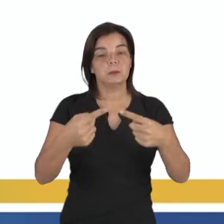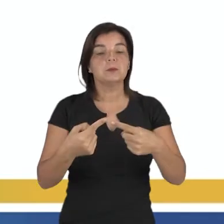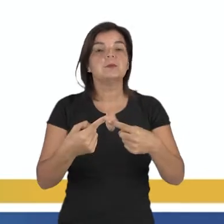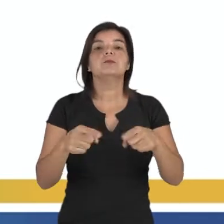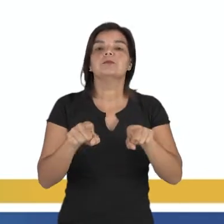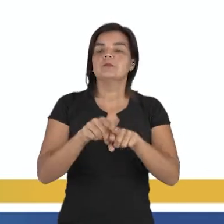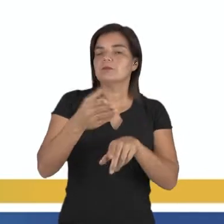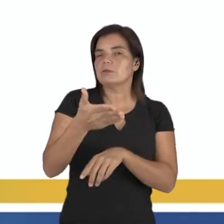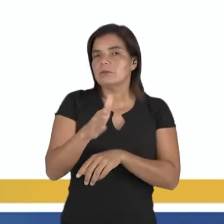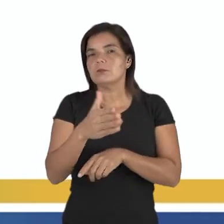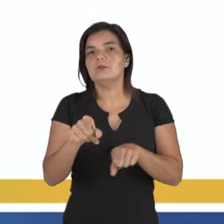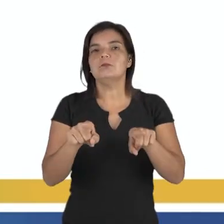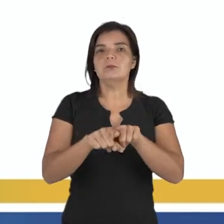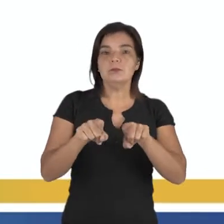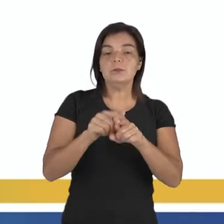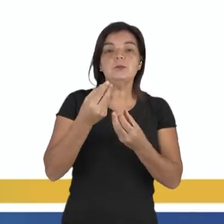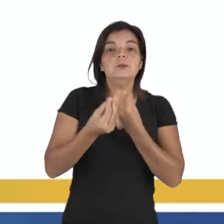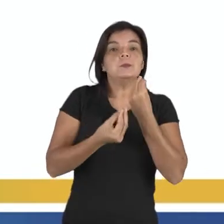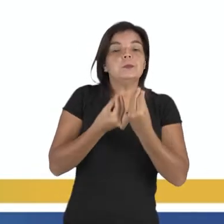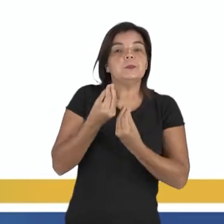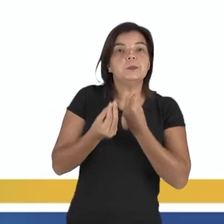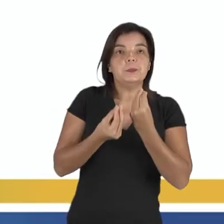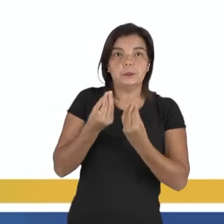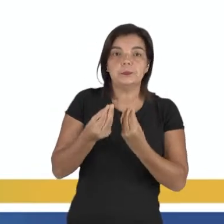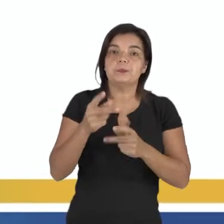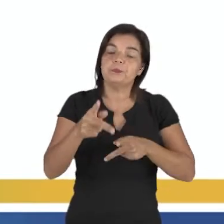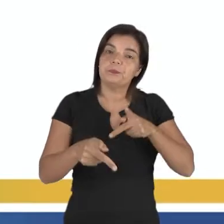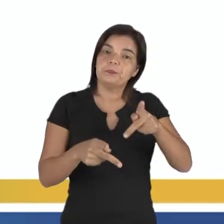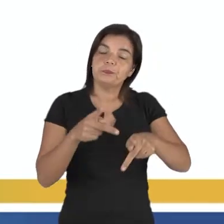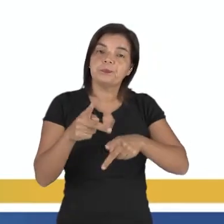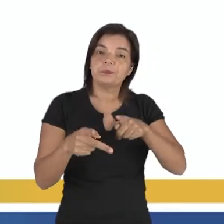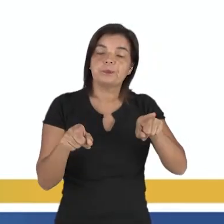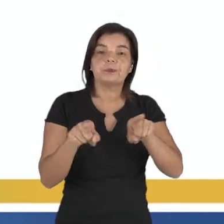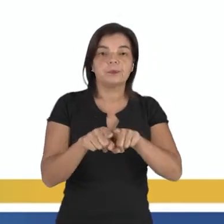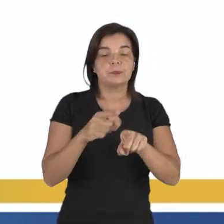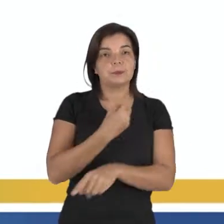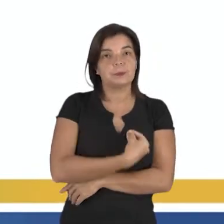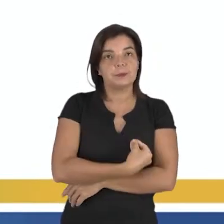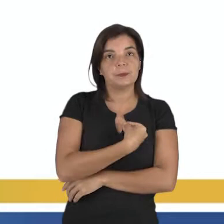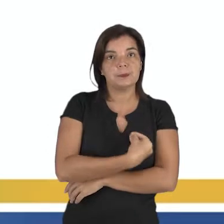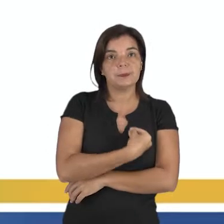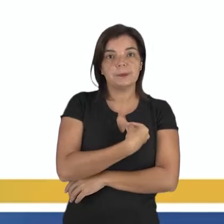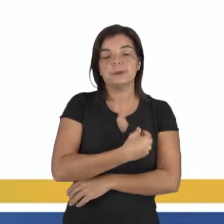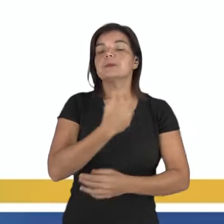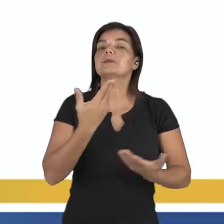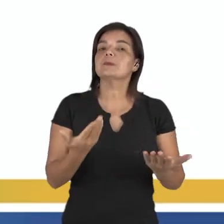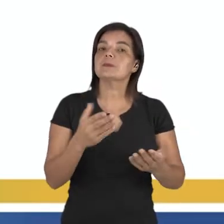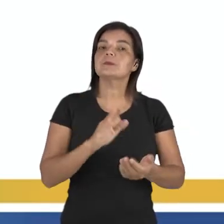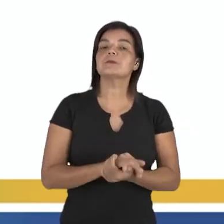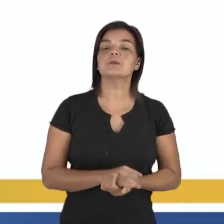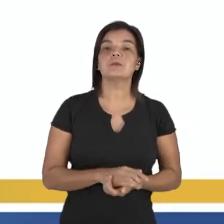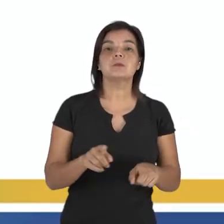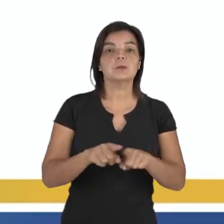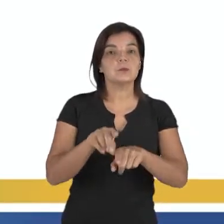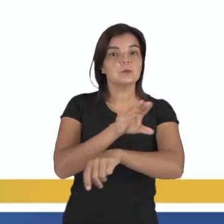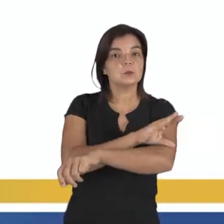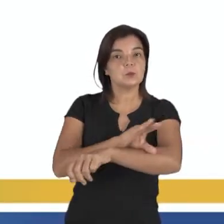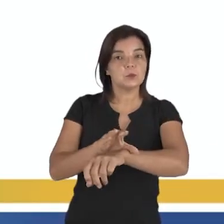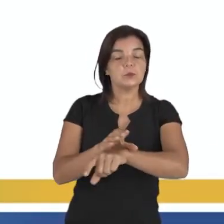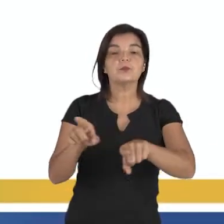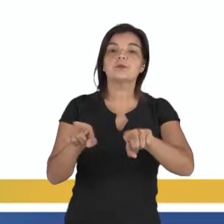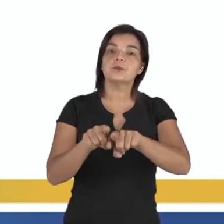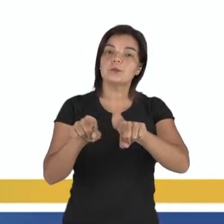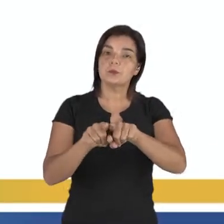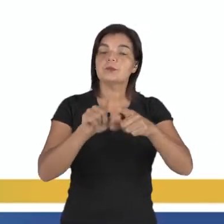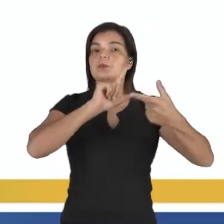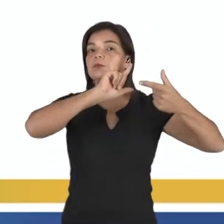fazem meio que uma média e um reflexo de como essa população indígena vive e acaba tendo a sua cultura e suas